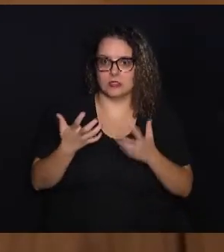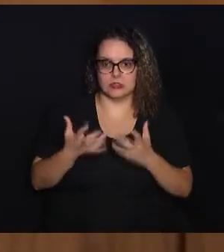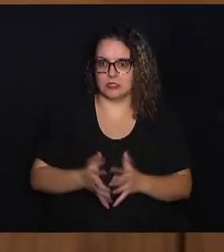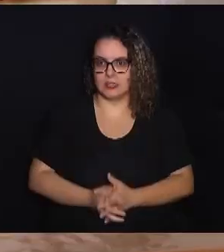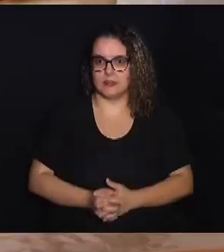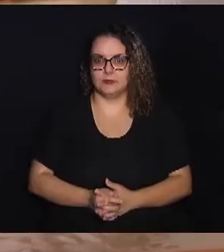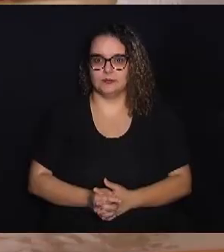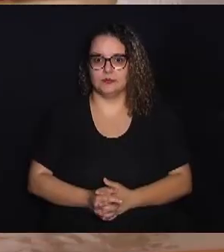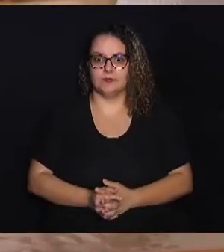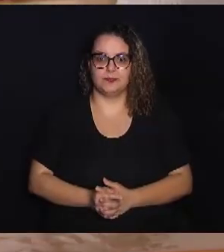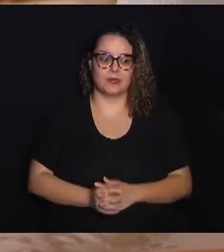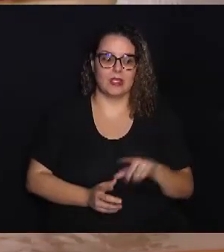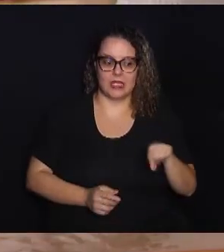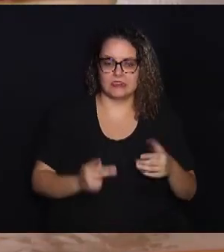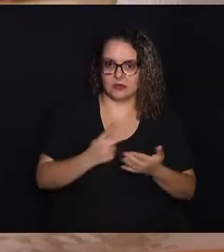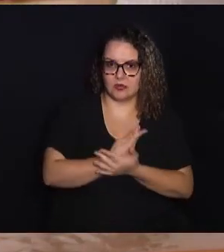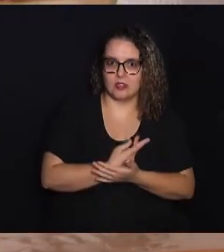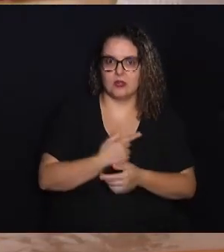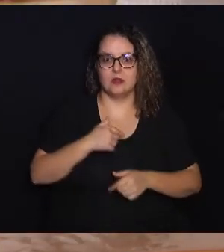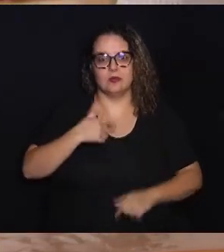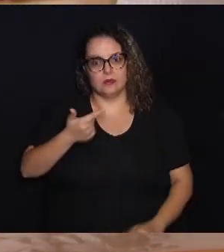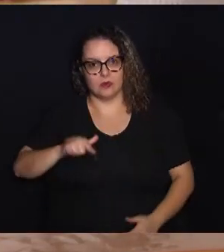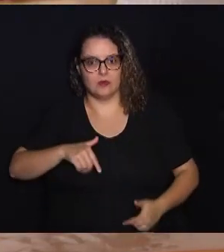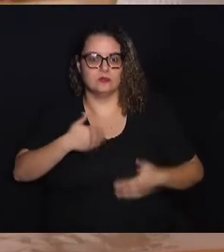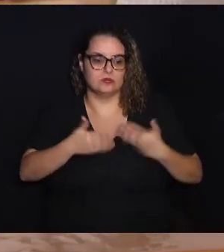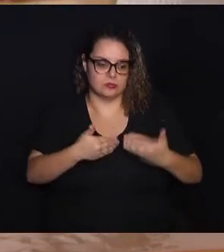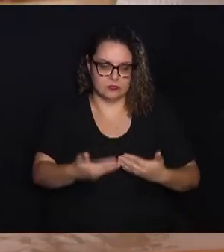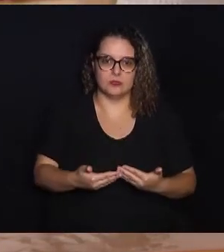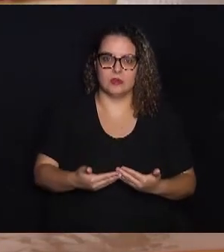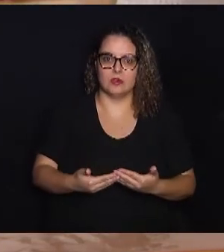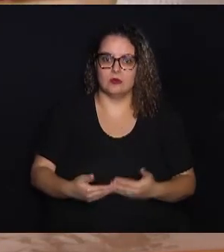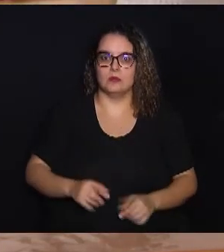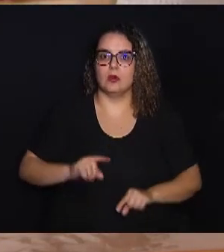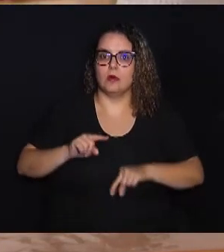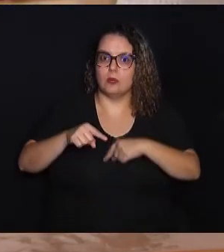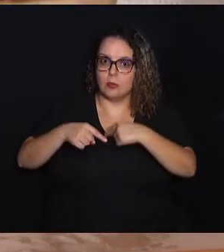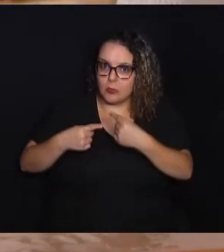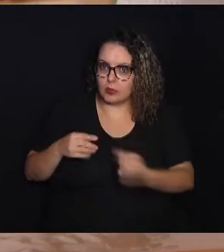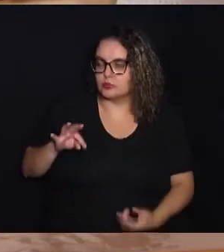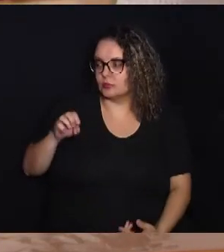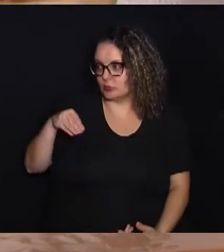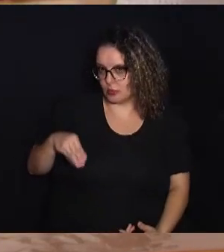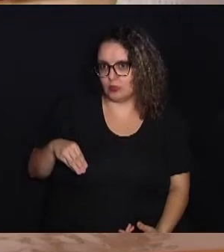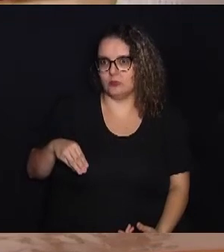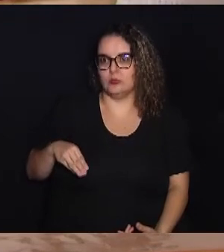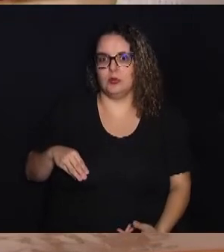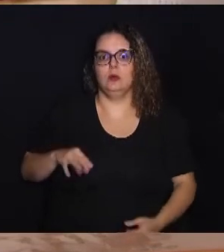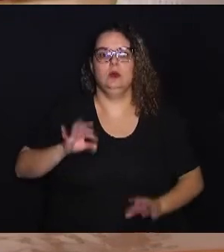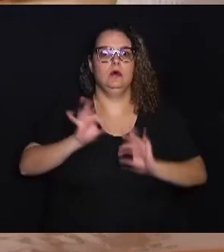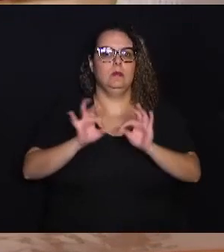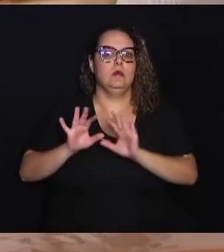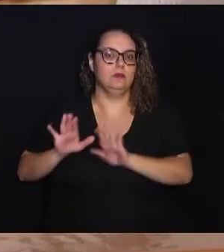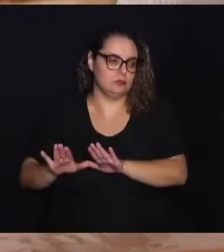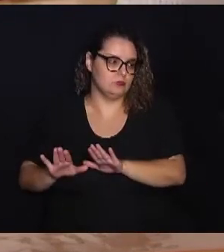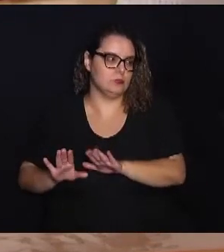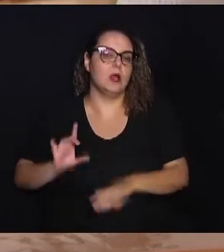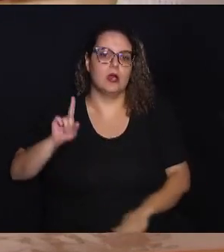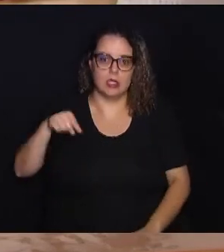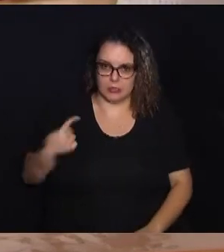que eu criei. Então, conforme a gente vai trabalhando com os materiais, a gente vai vendo as